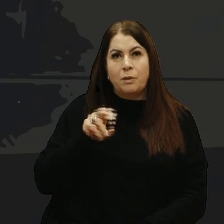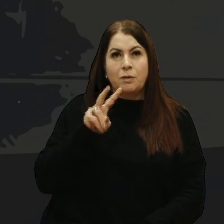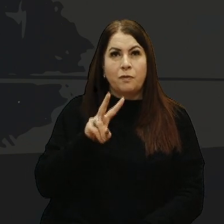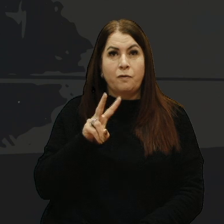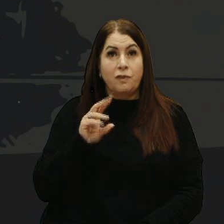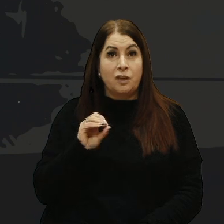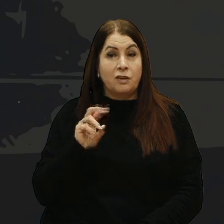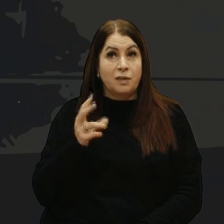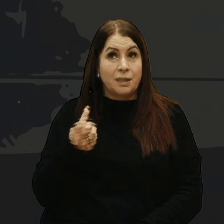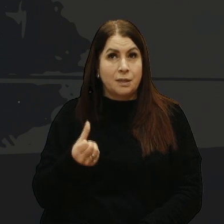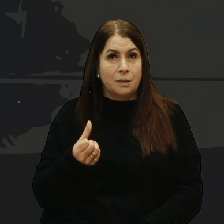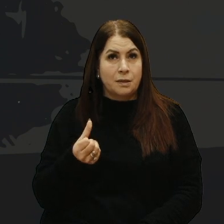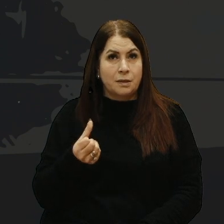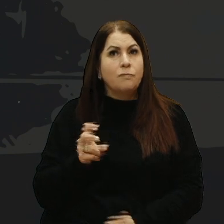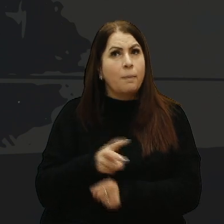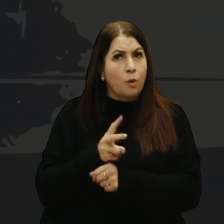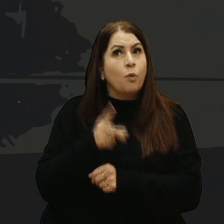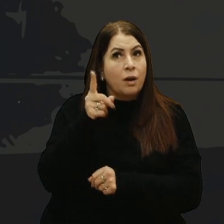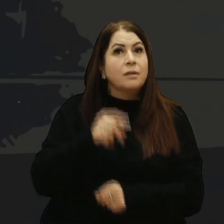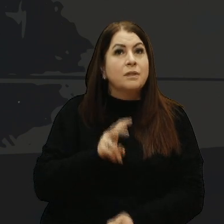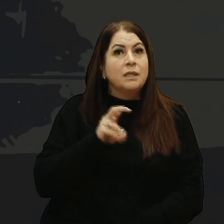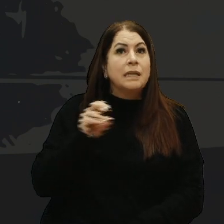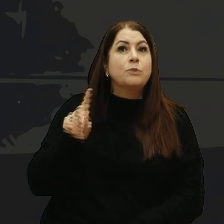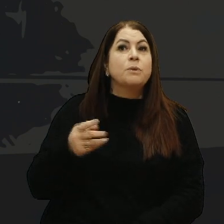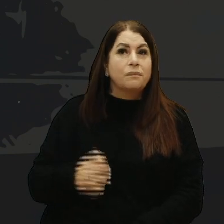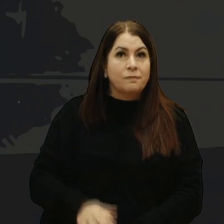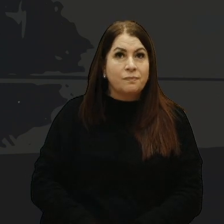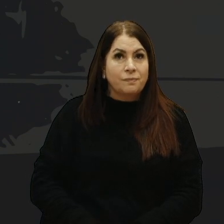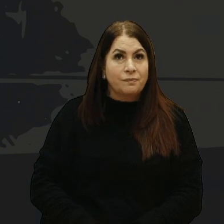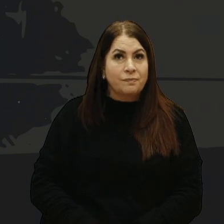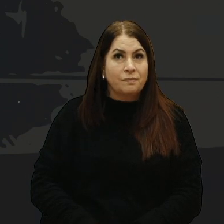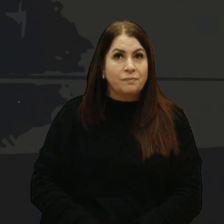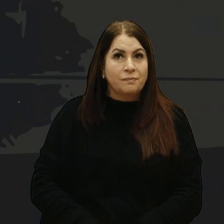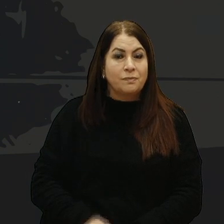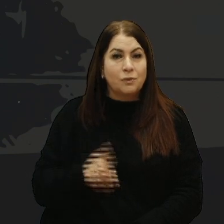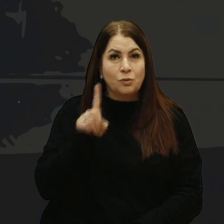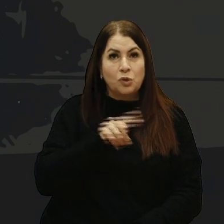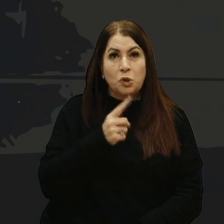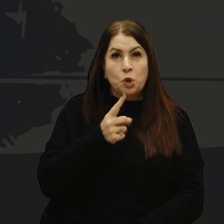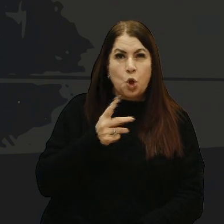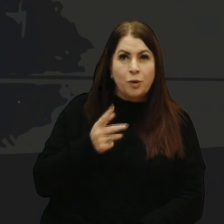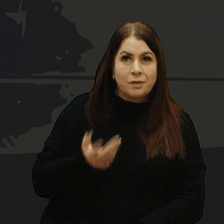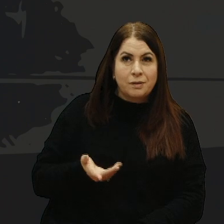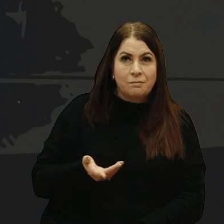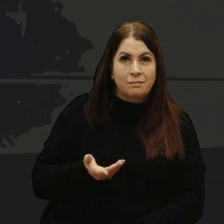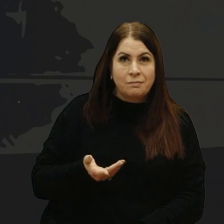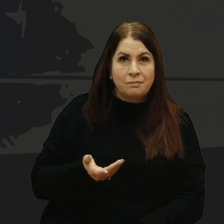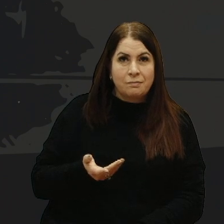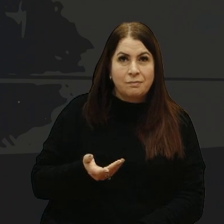12/5/2026. Mas vá procurar esses 500.000 do dia